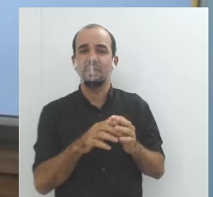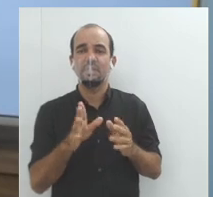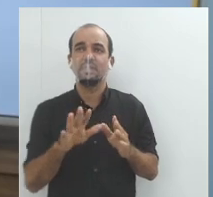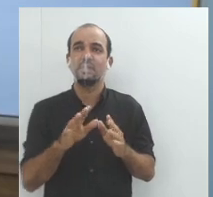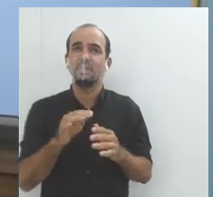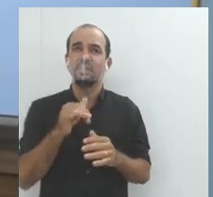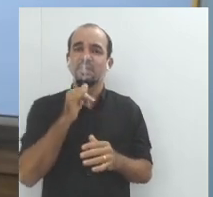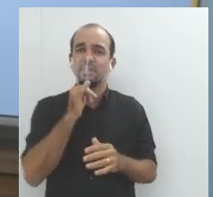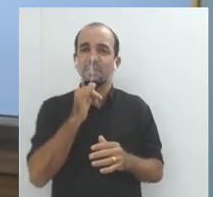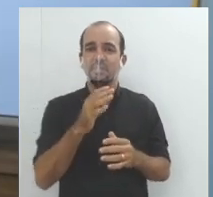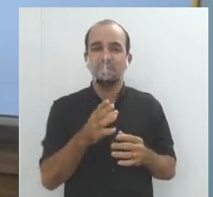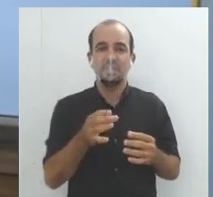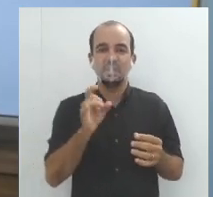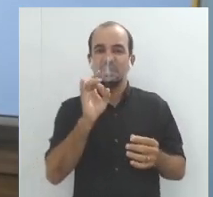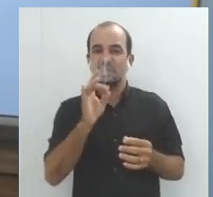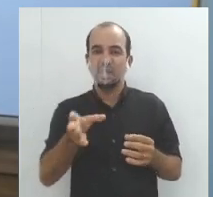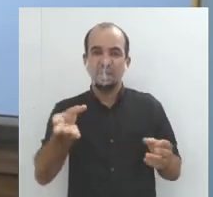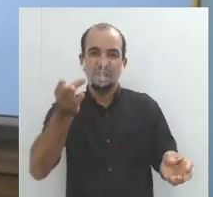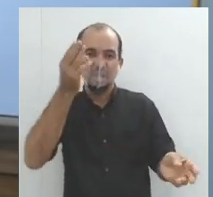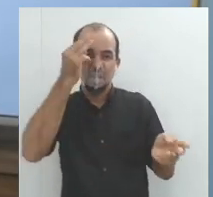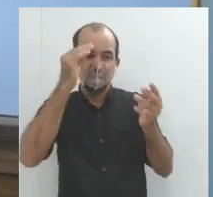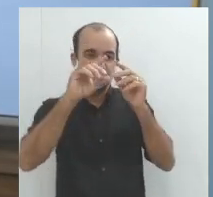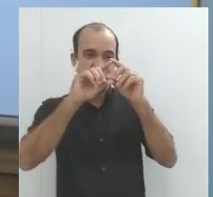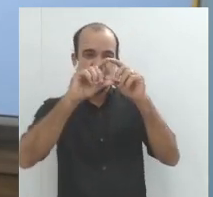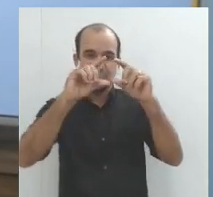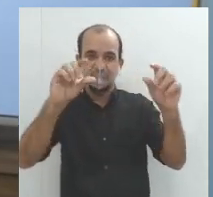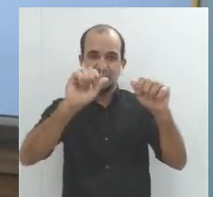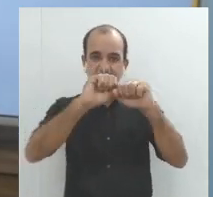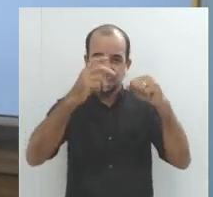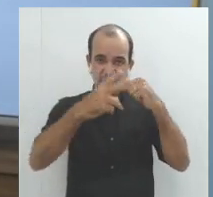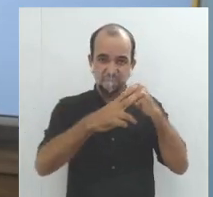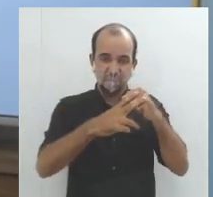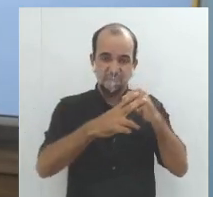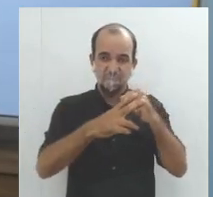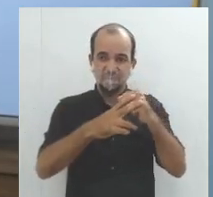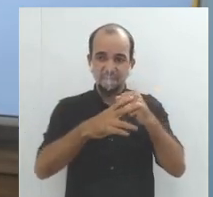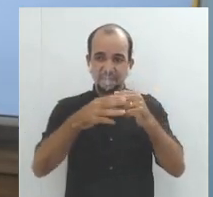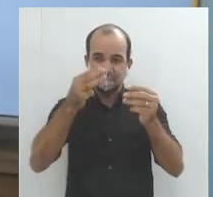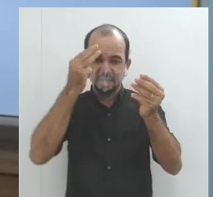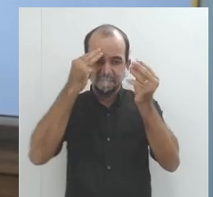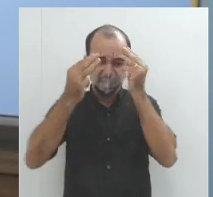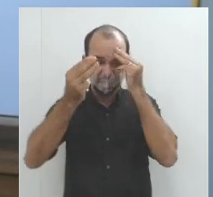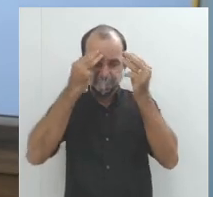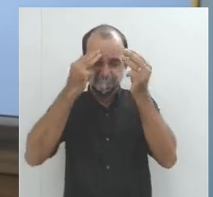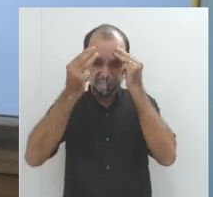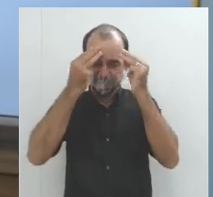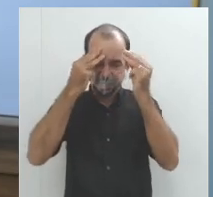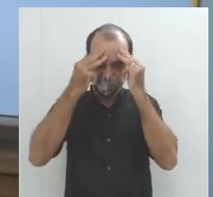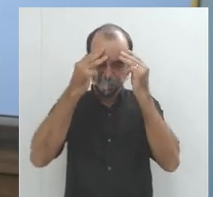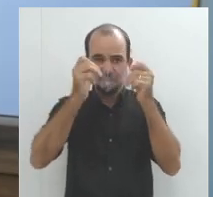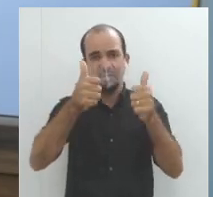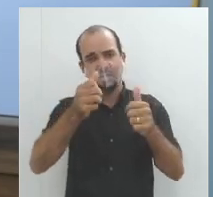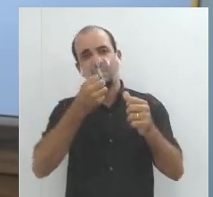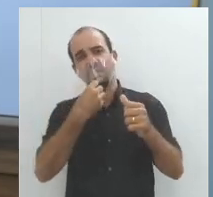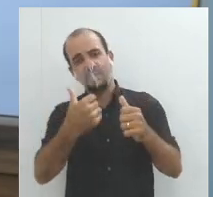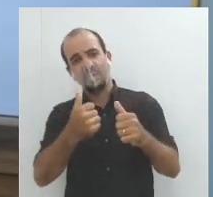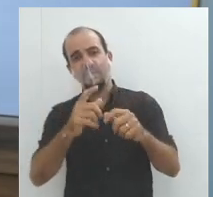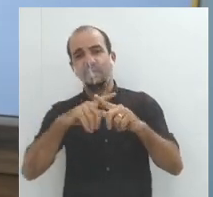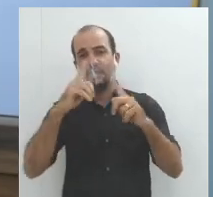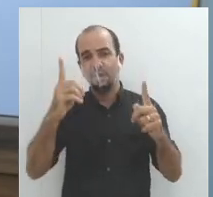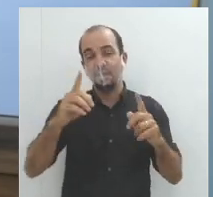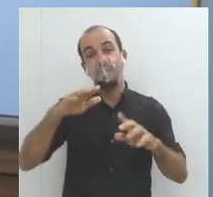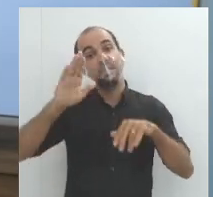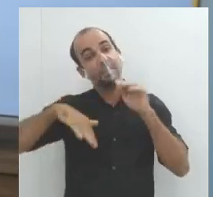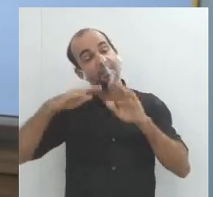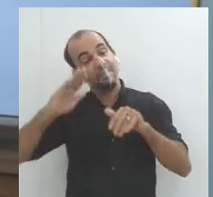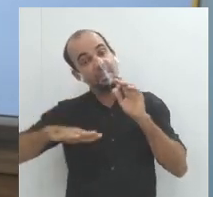de decorar listas de advérbios. Lógico, na maioria das vezes essas palavras aparecem como advérbios,